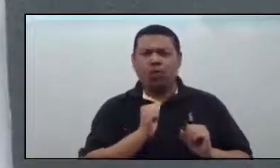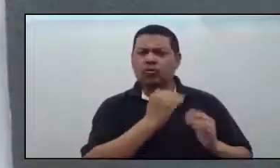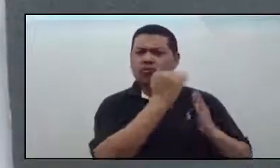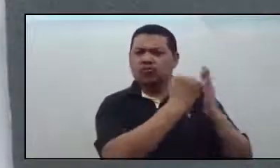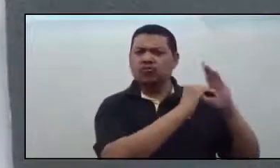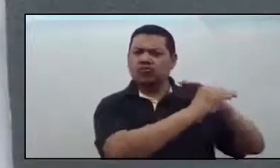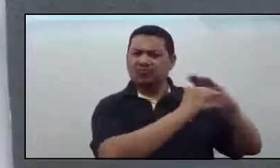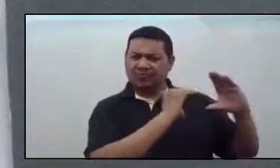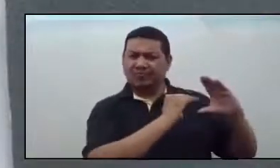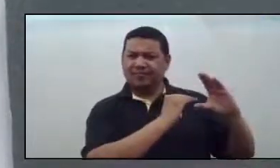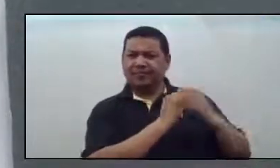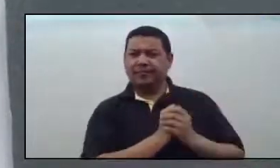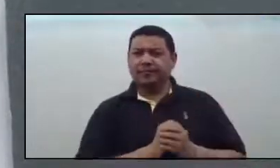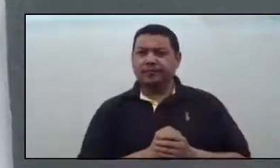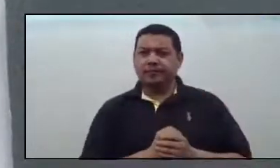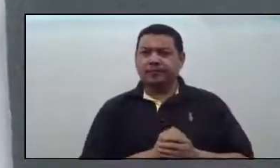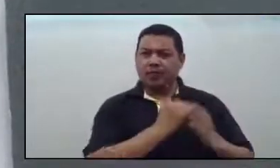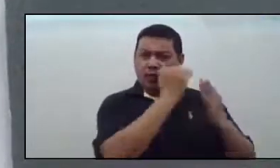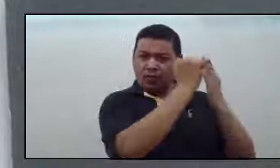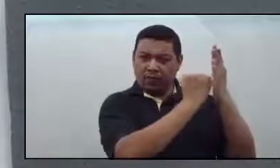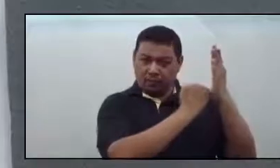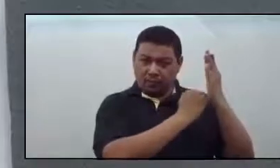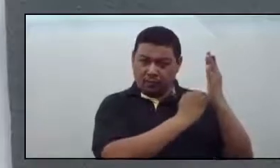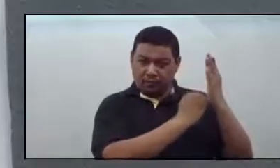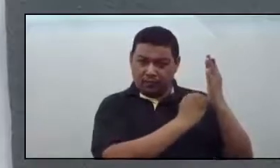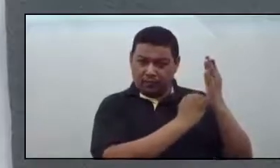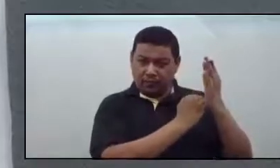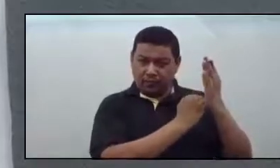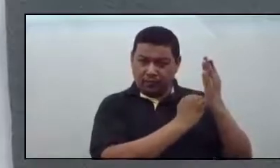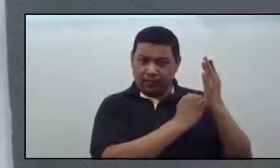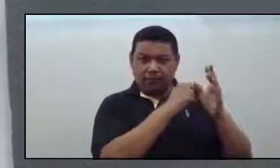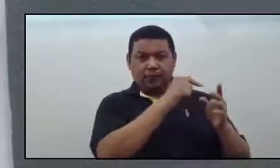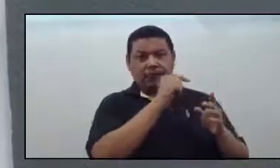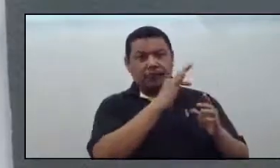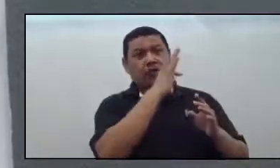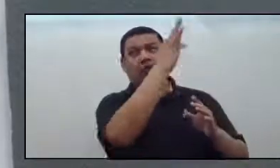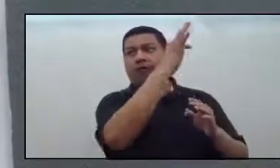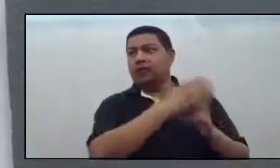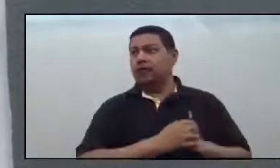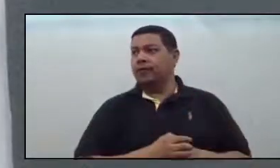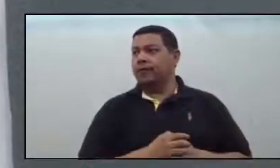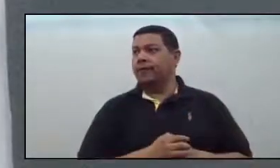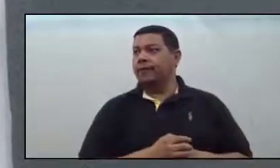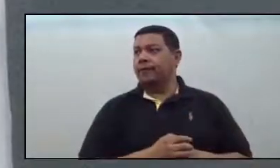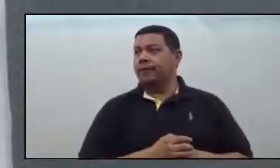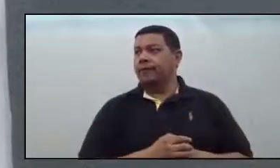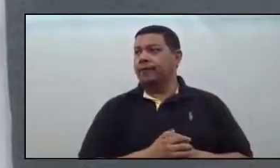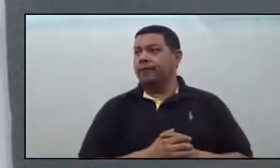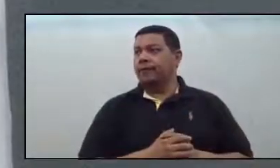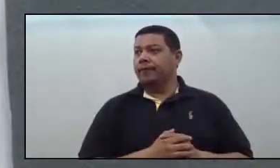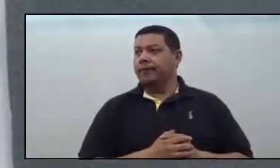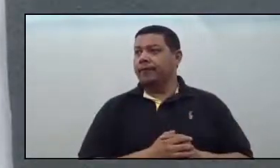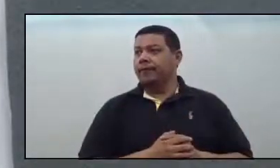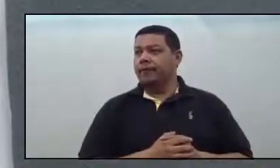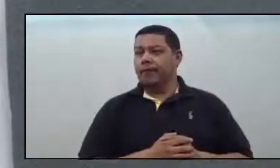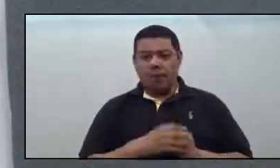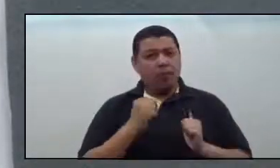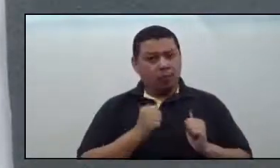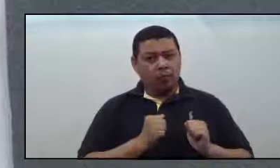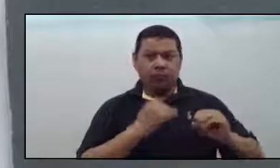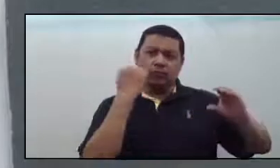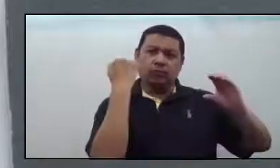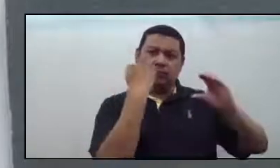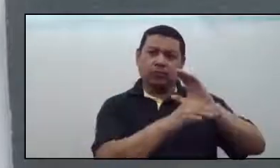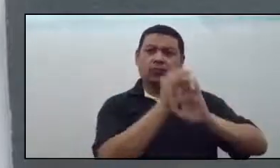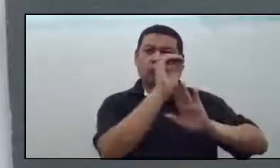de Lei, o cronograma antecipado da semana seguinte. Presidente, gostaria que se encaminhasse ao ofício da secretaria,